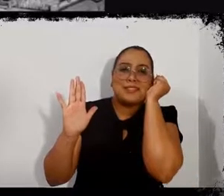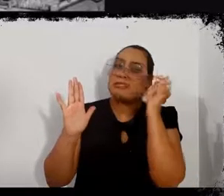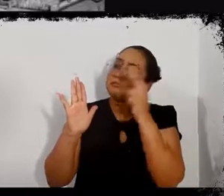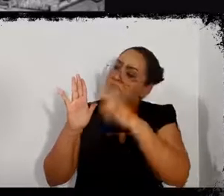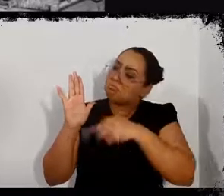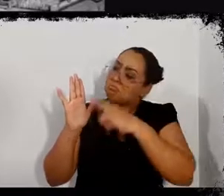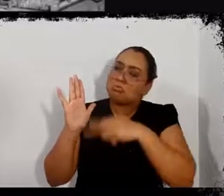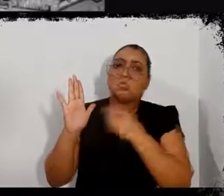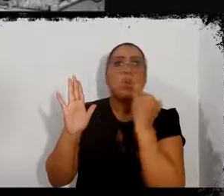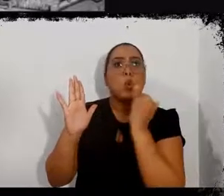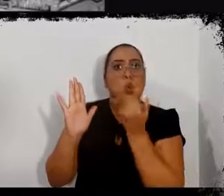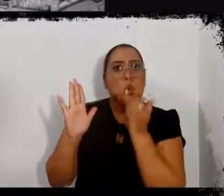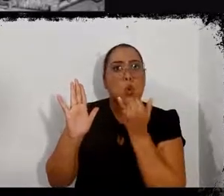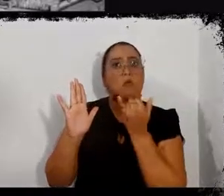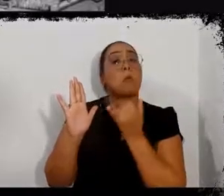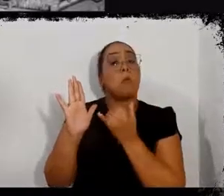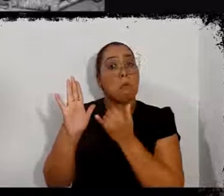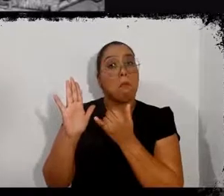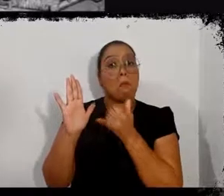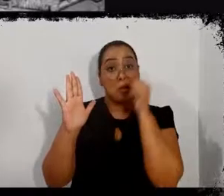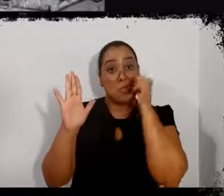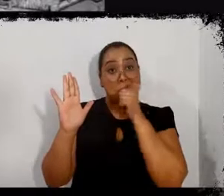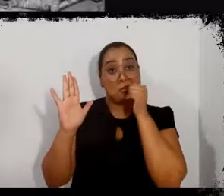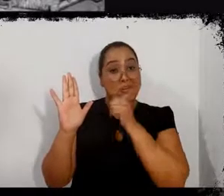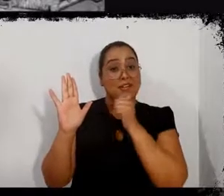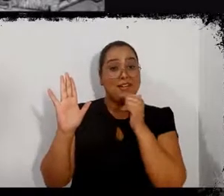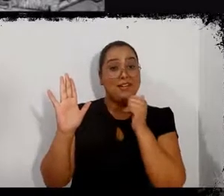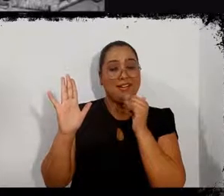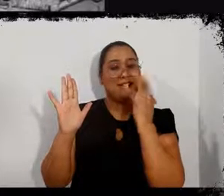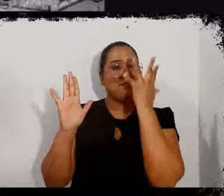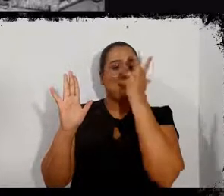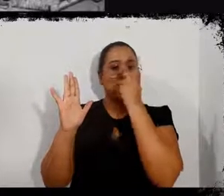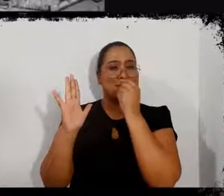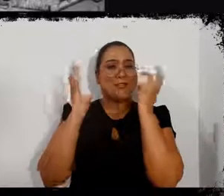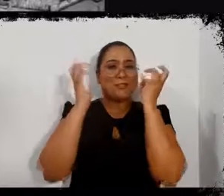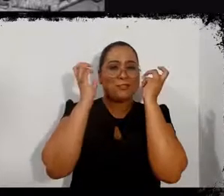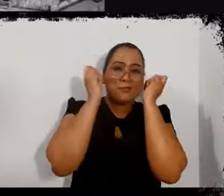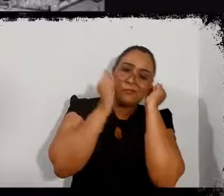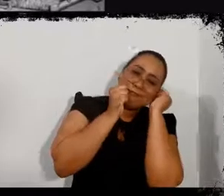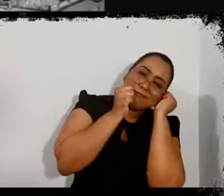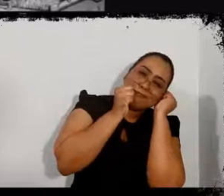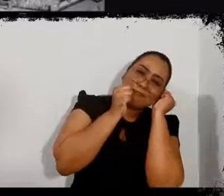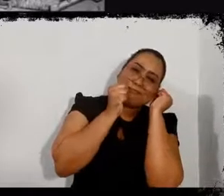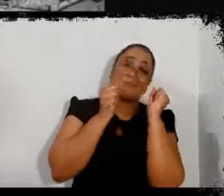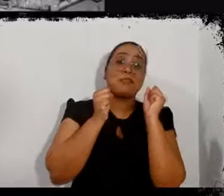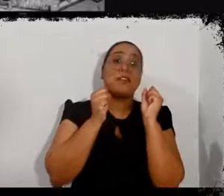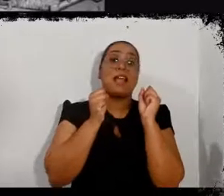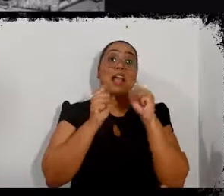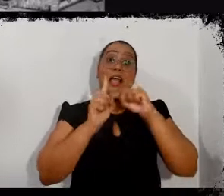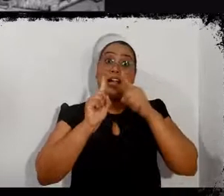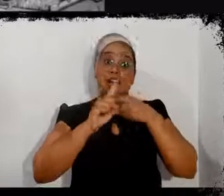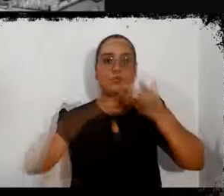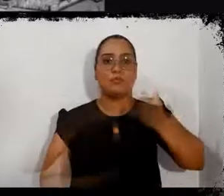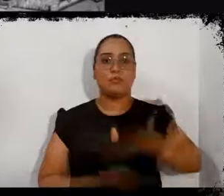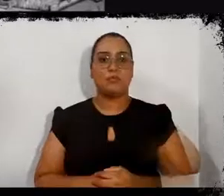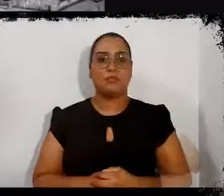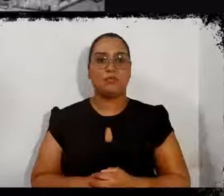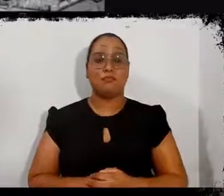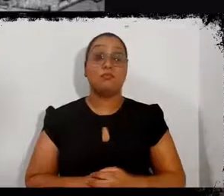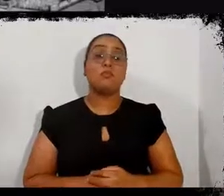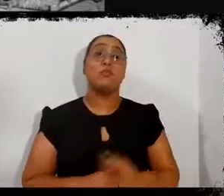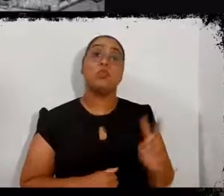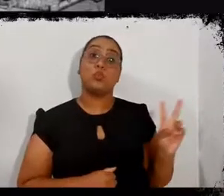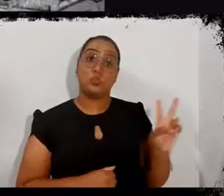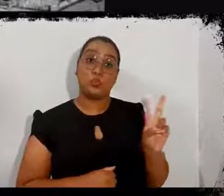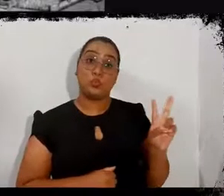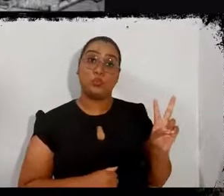casamento é seguido do nascimento de crianças gêmeas, eu digo isso, não sei se vocês já viram esse conto,